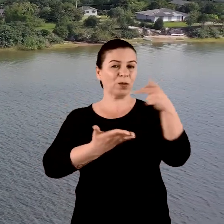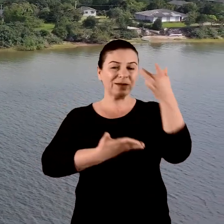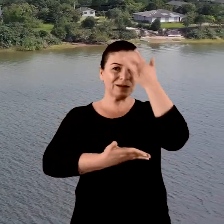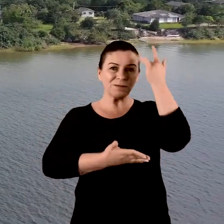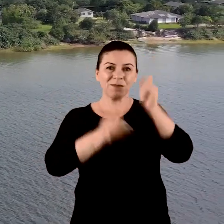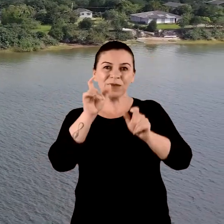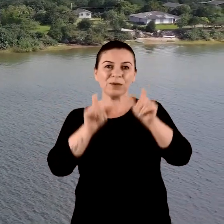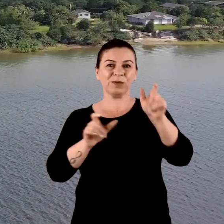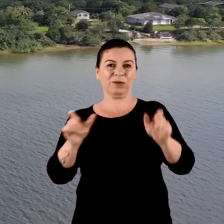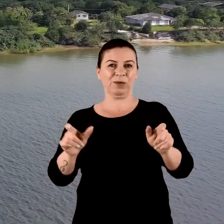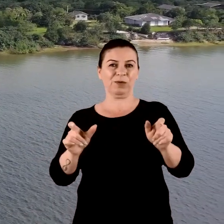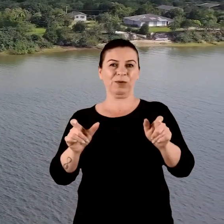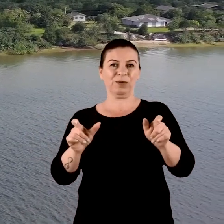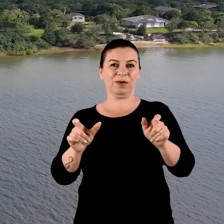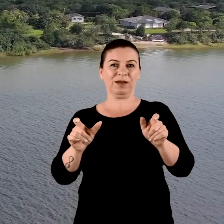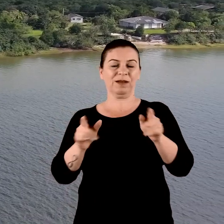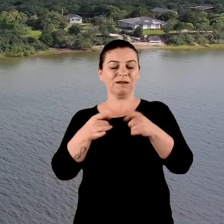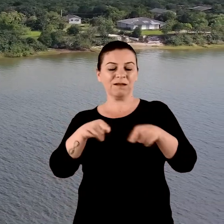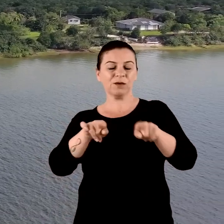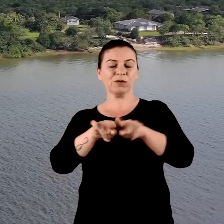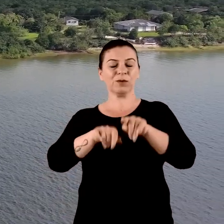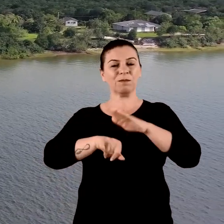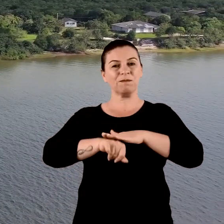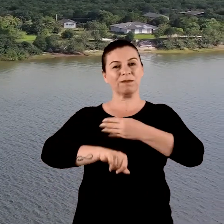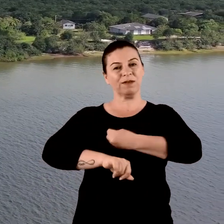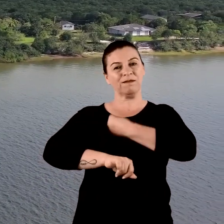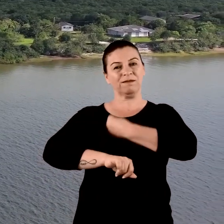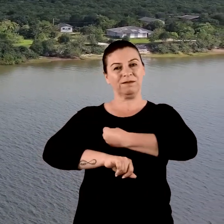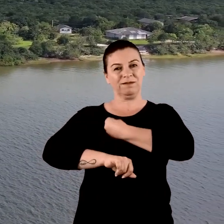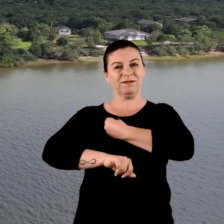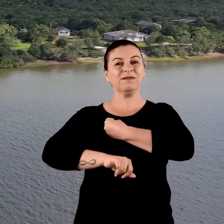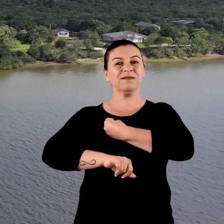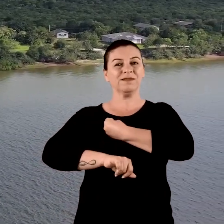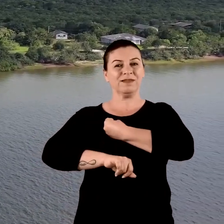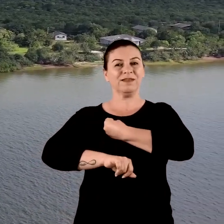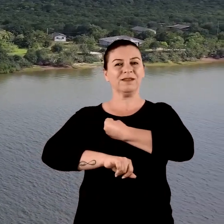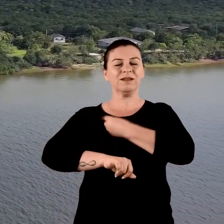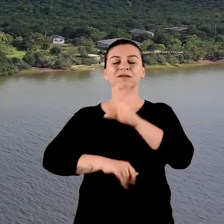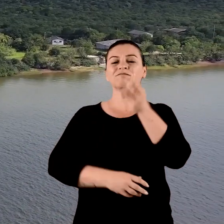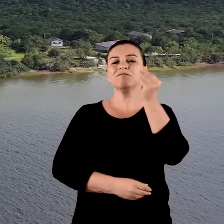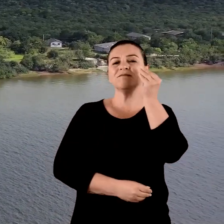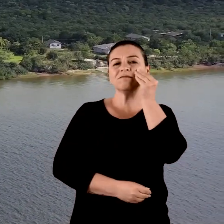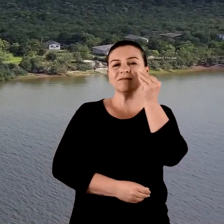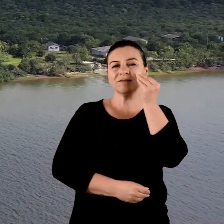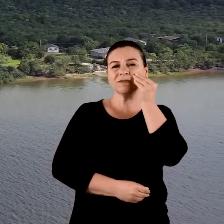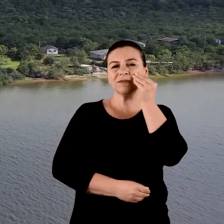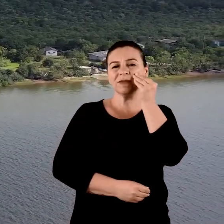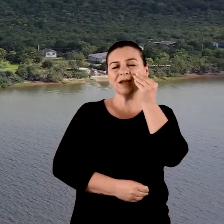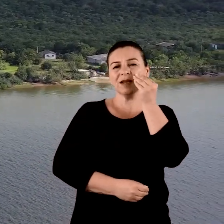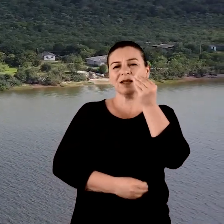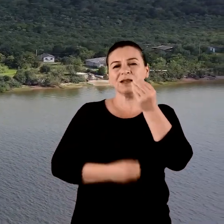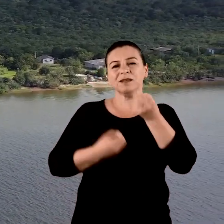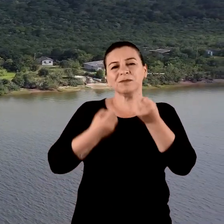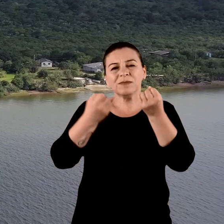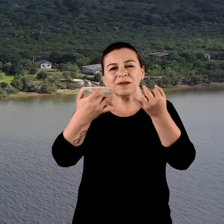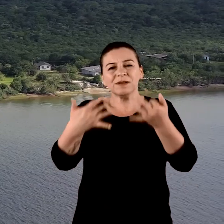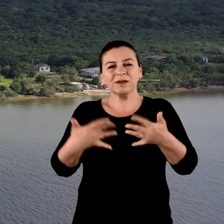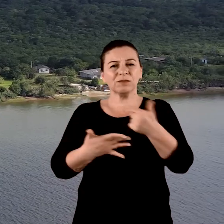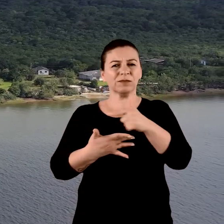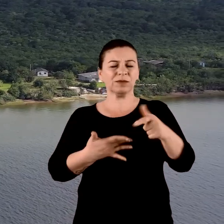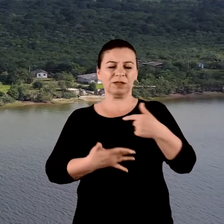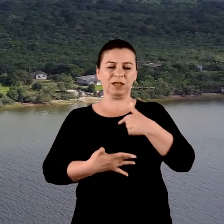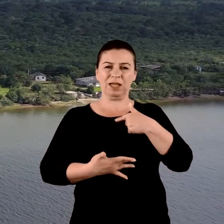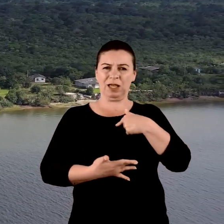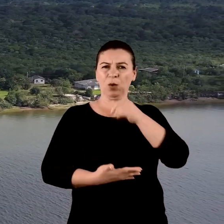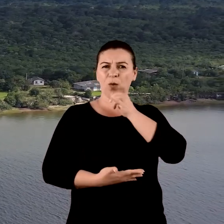nessas comunidades, com essas pessoas, reconstruir a minha vida. E com isso, tentar passar para